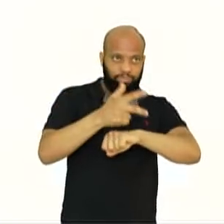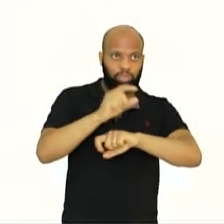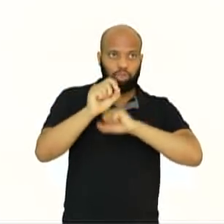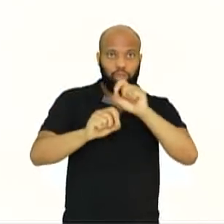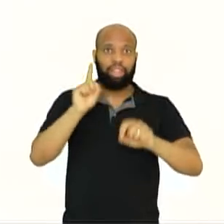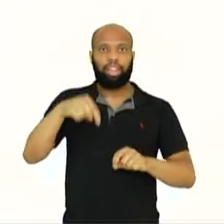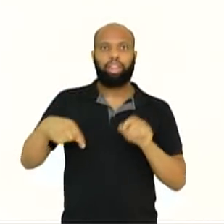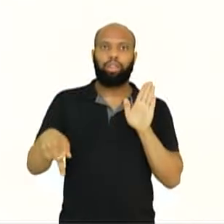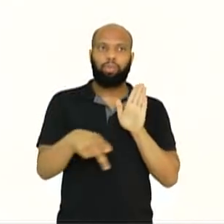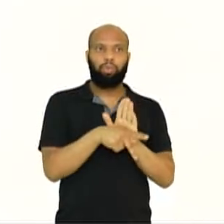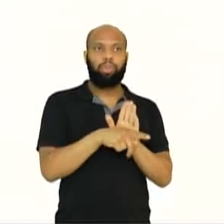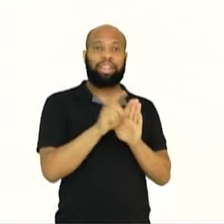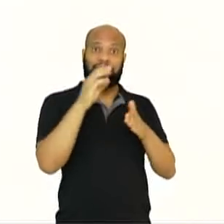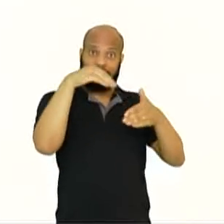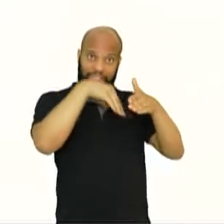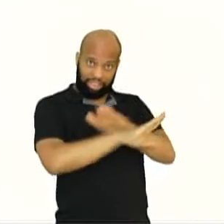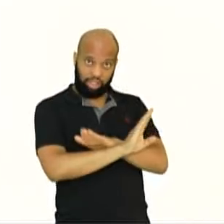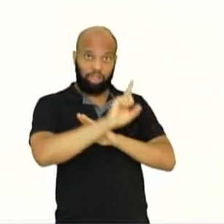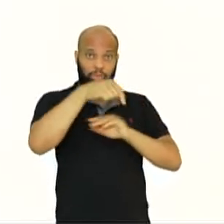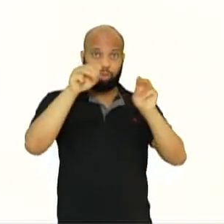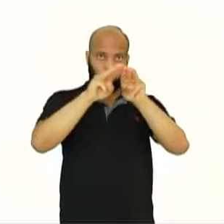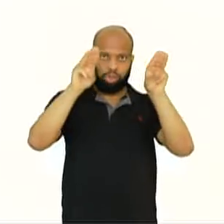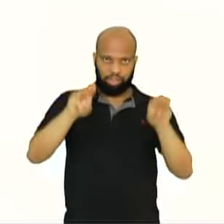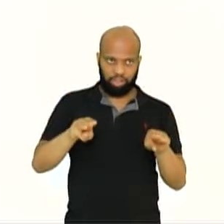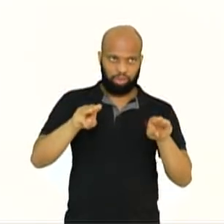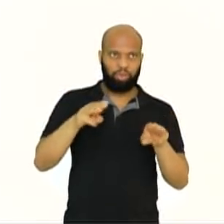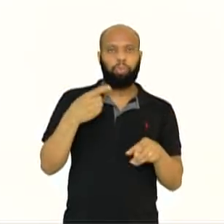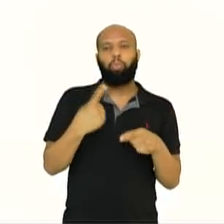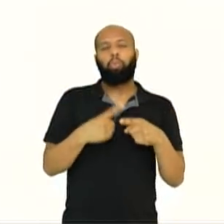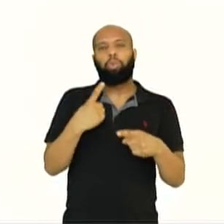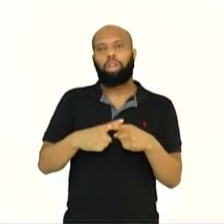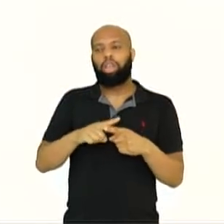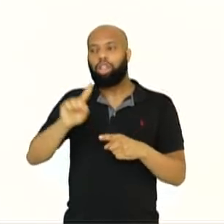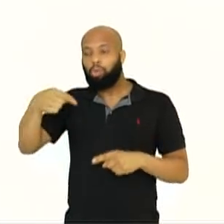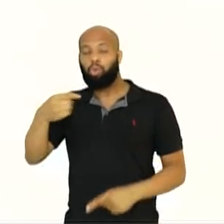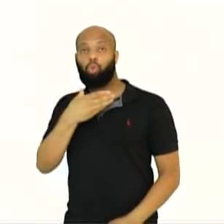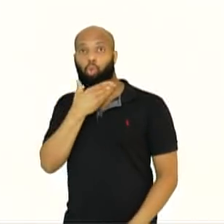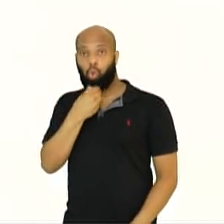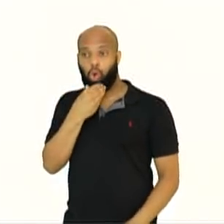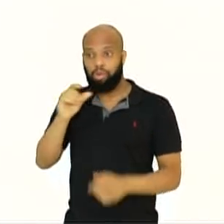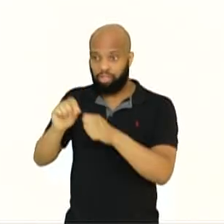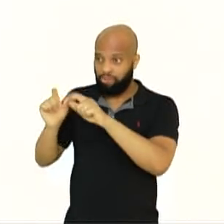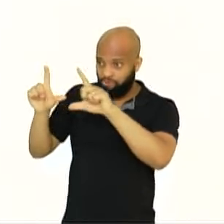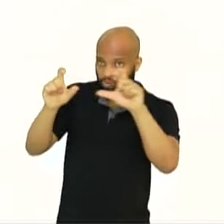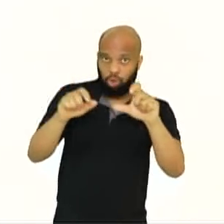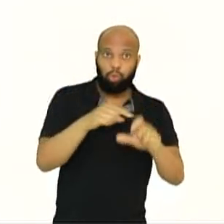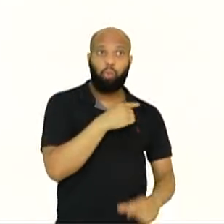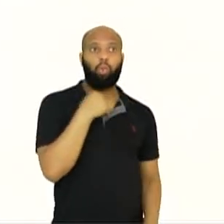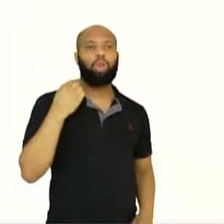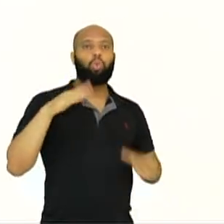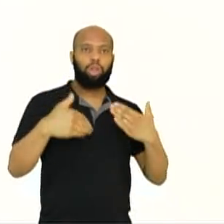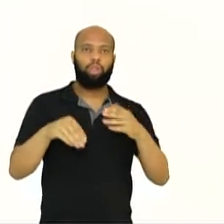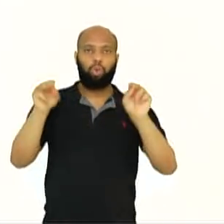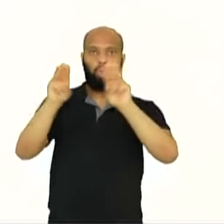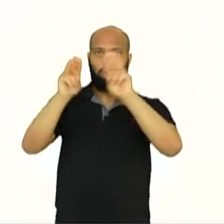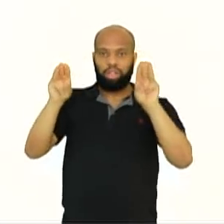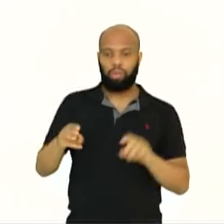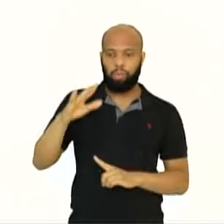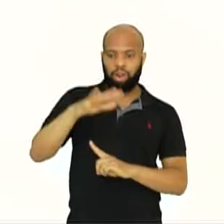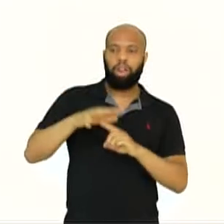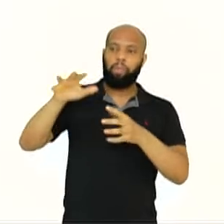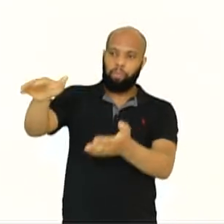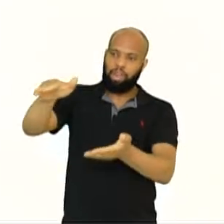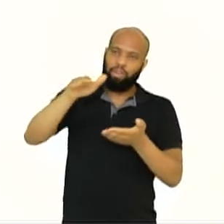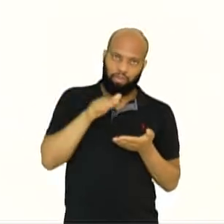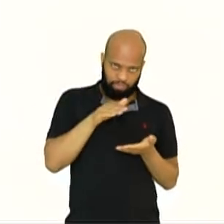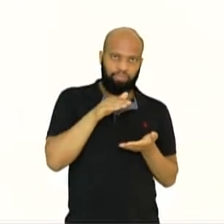ser um acervo do museu após a sua morte, porque o Kozak não tinha, enfim, um herdeiro, e o Museu Paranaense acabou se tornando seu